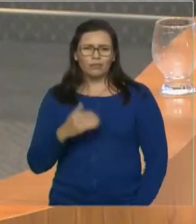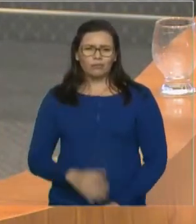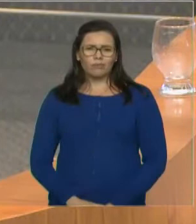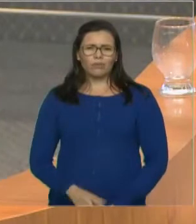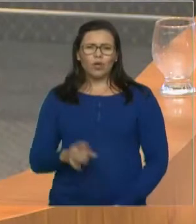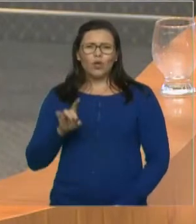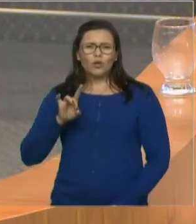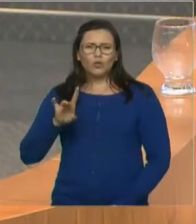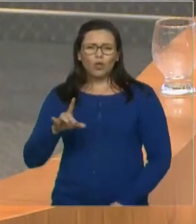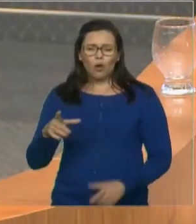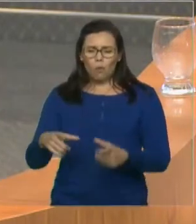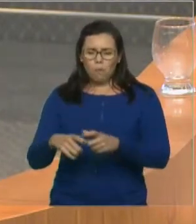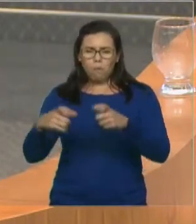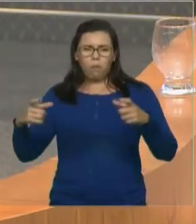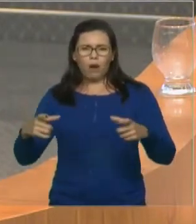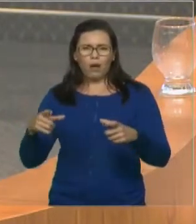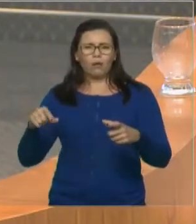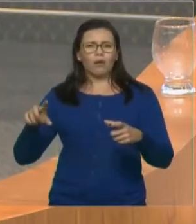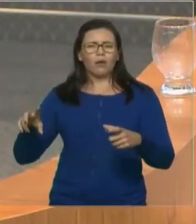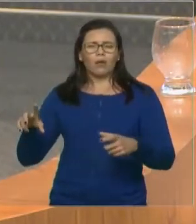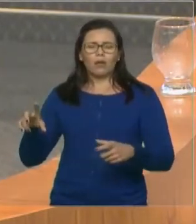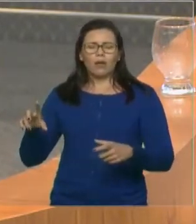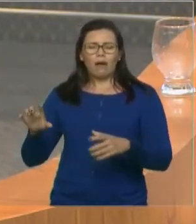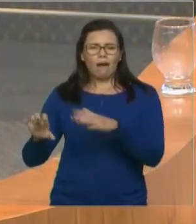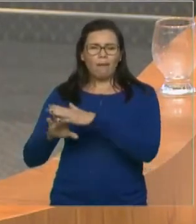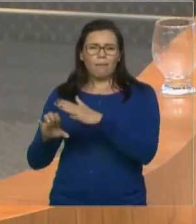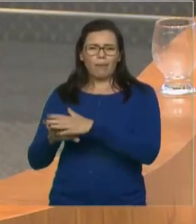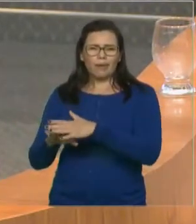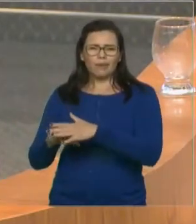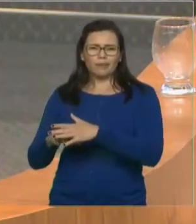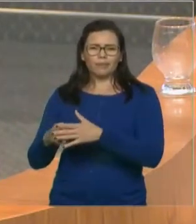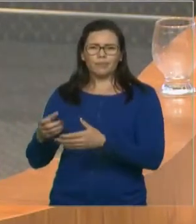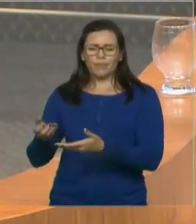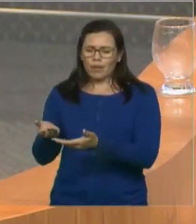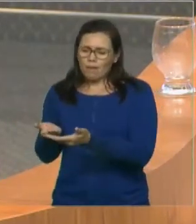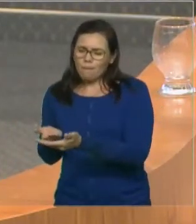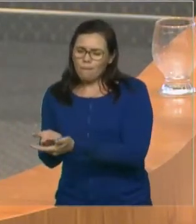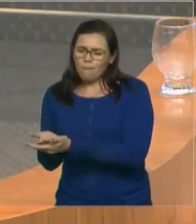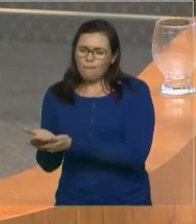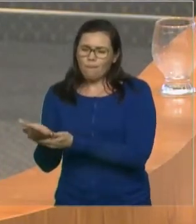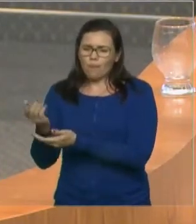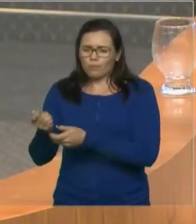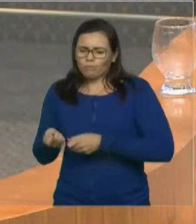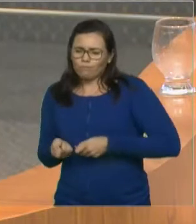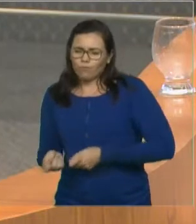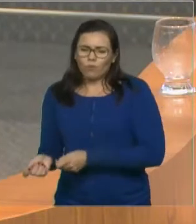esse engodo que o DENIT está fazendo em todo o estado do Maranhão, tentando enganar a consciência do povo.